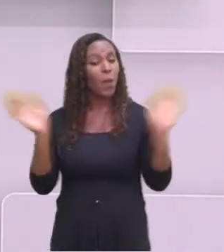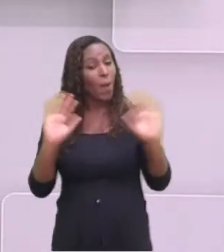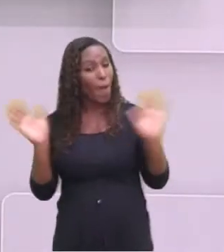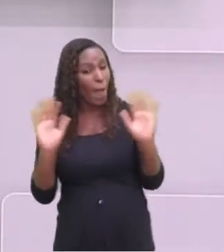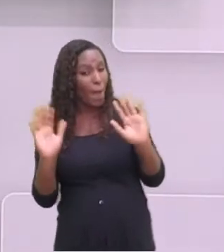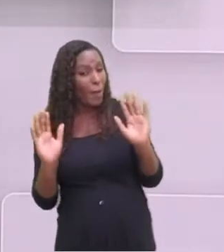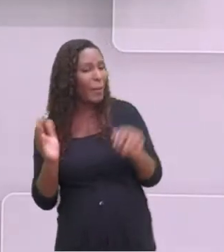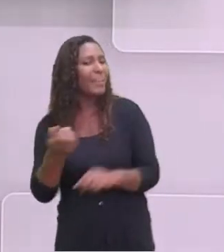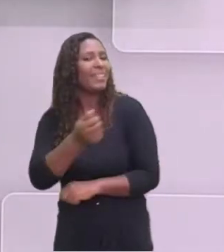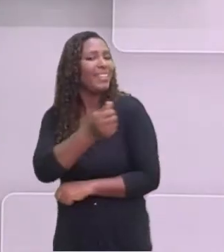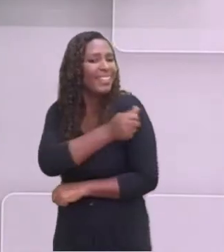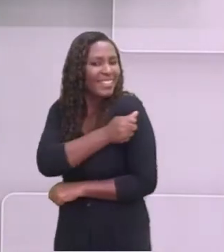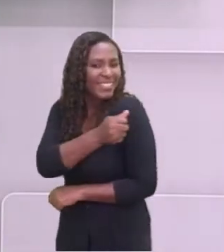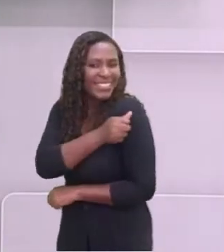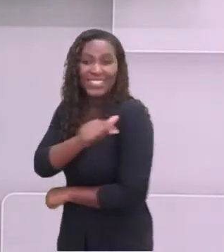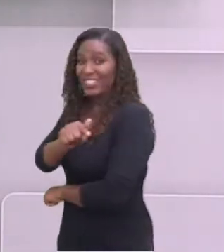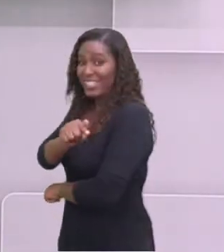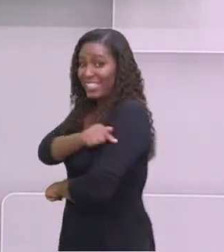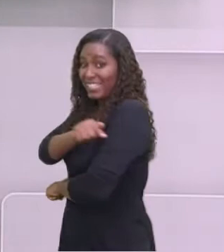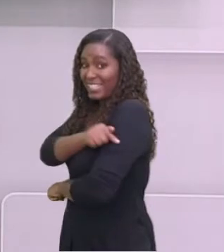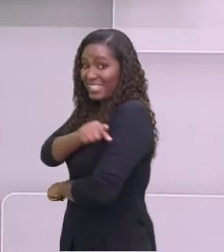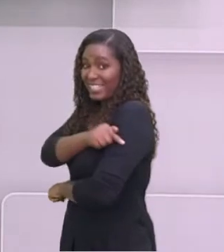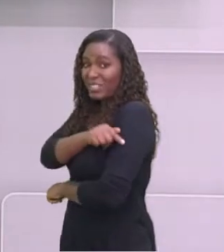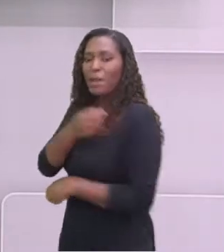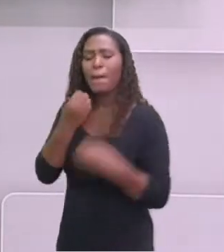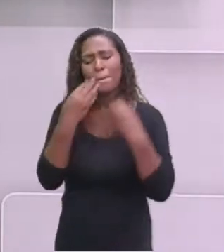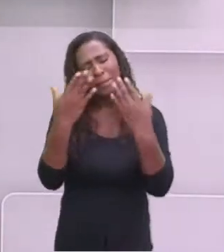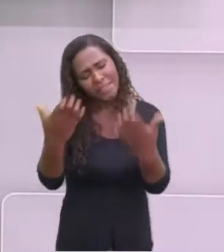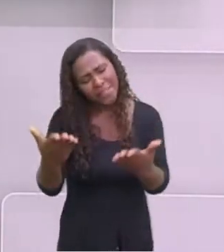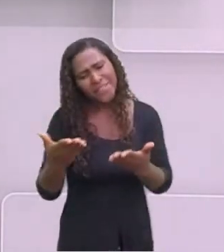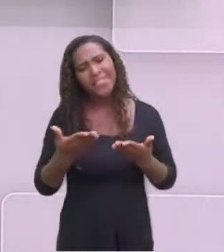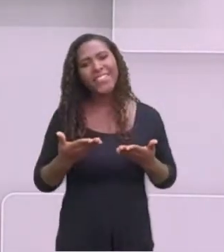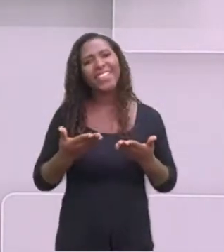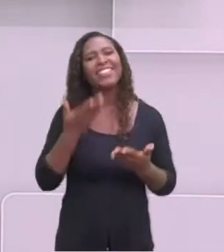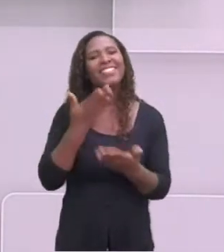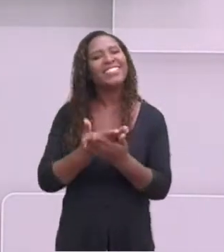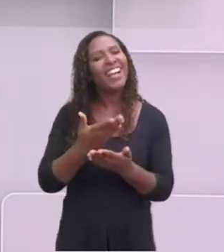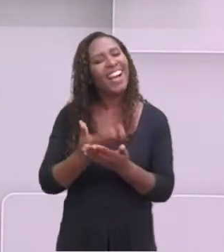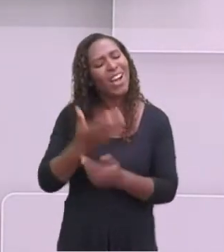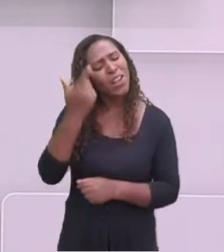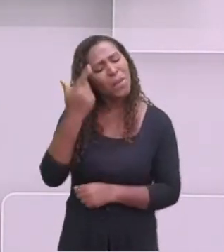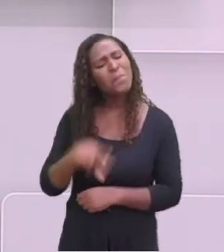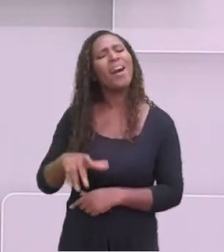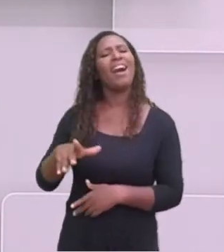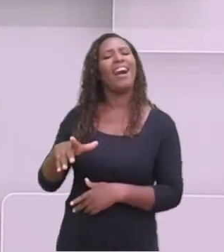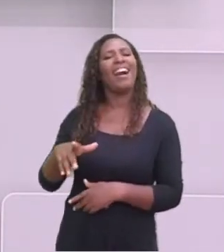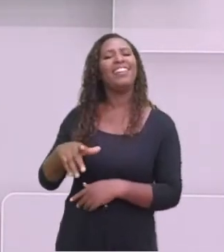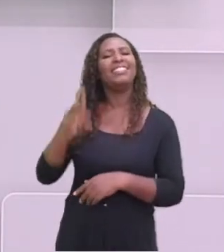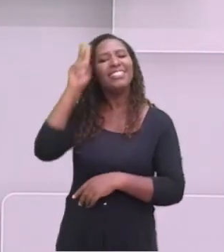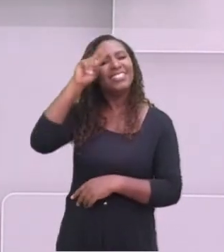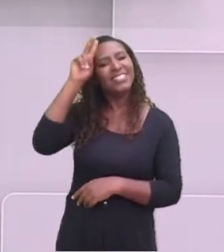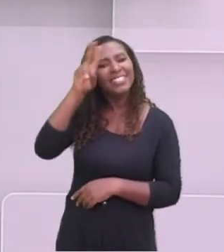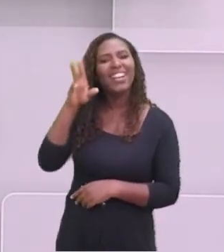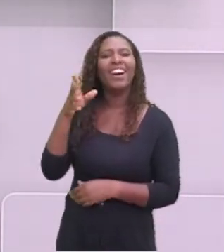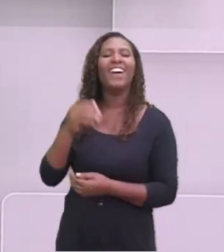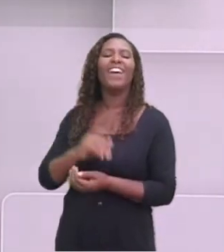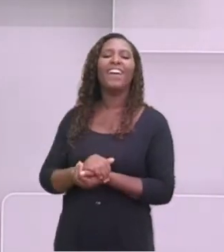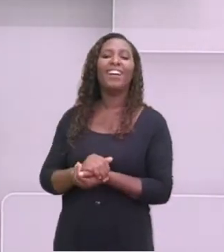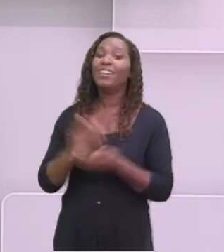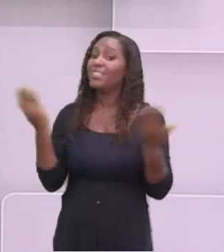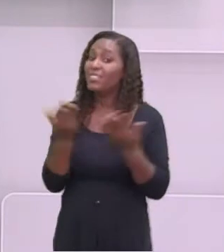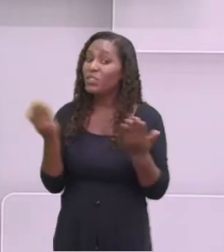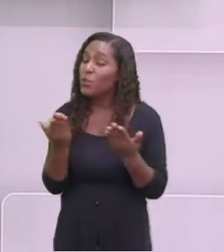Olá, galera do 7º ano, sejam bem-vindos a mais uma aula de História. Hoje nós vamos falar